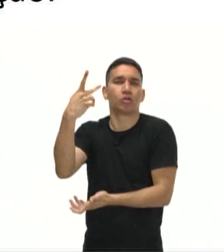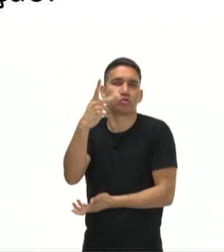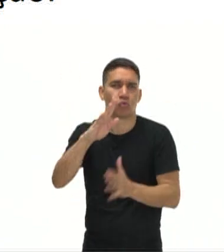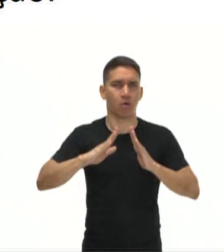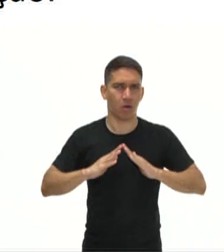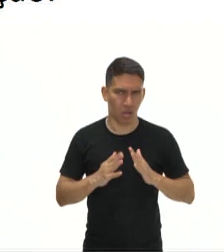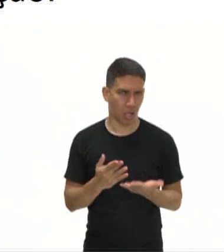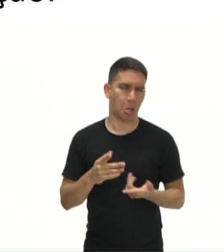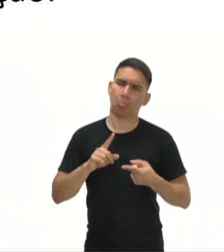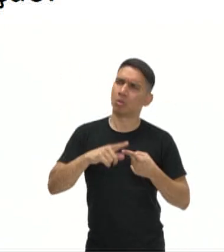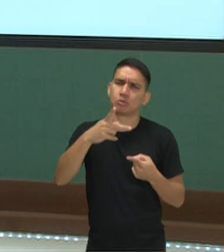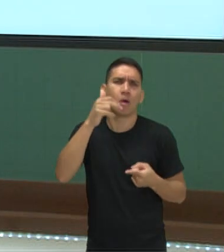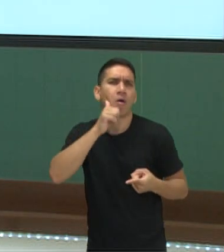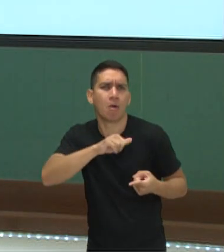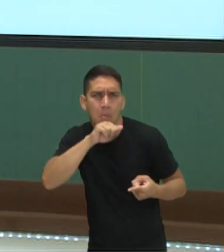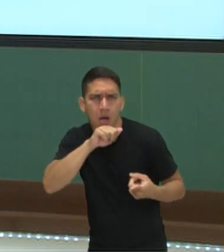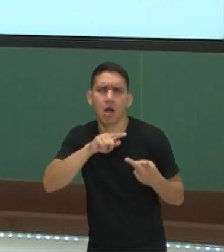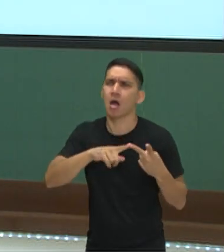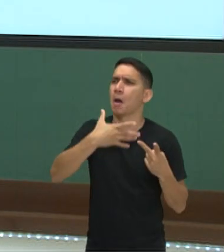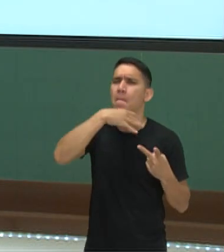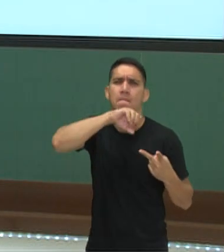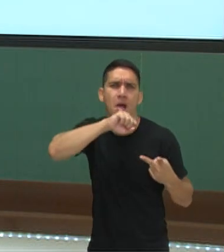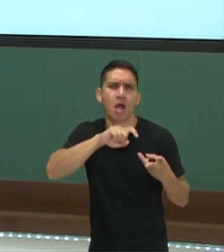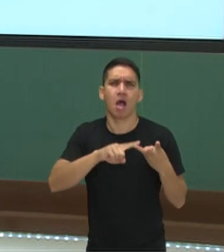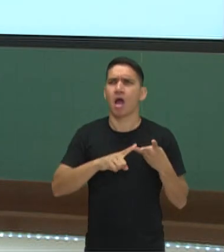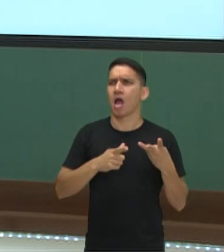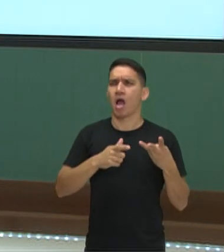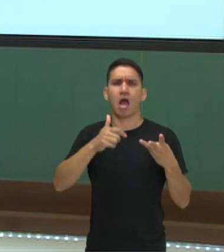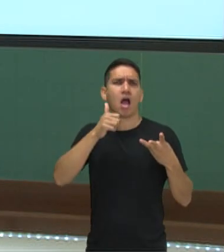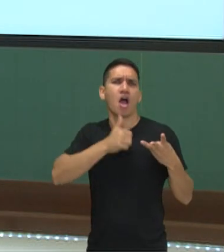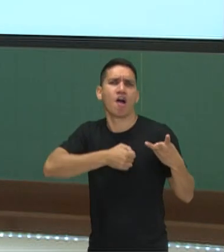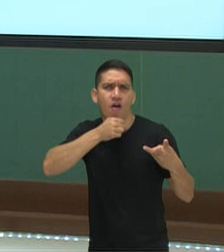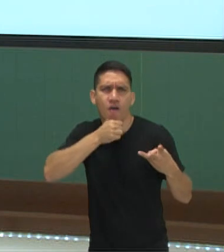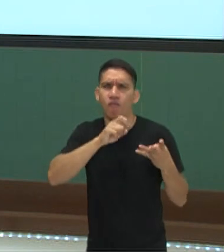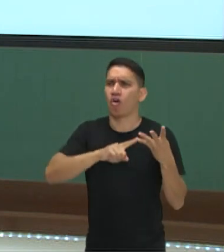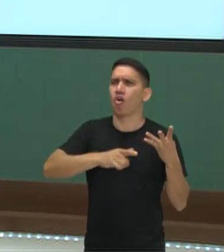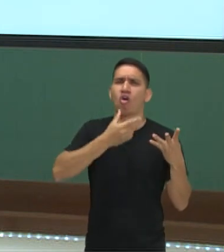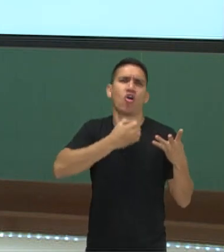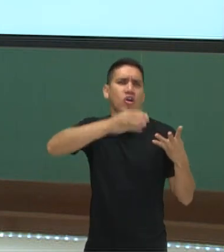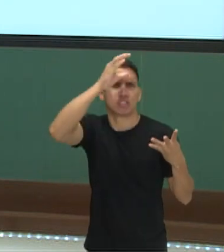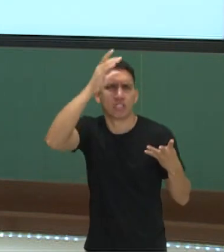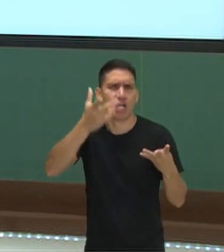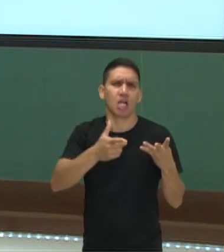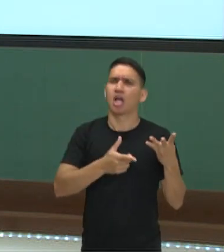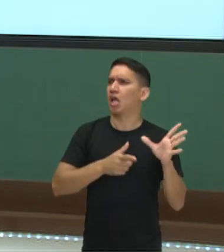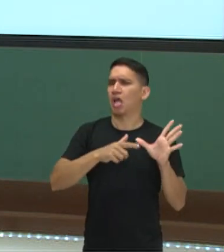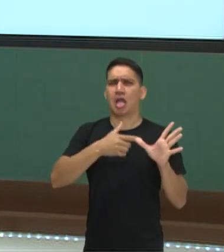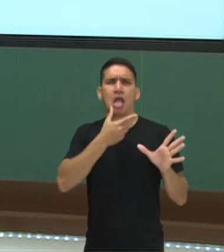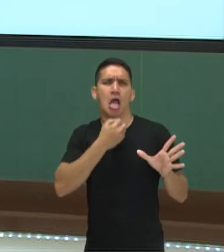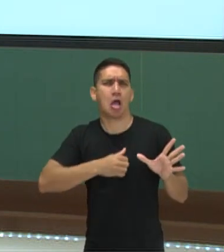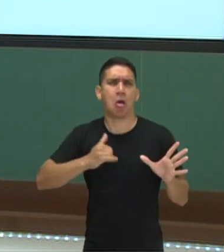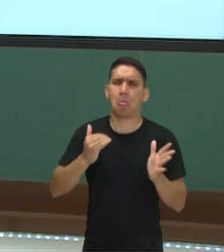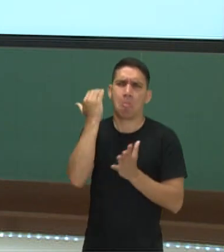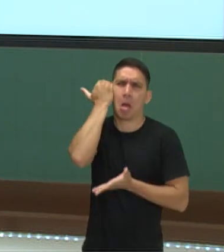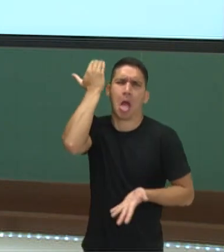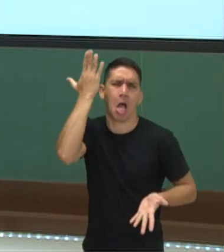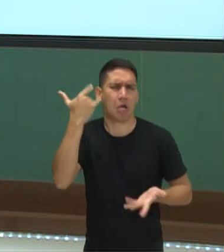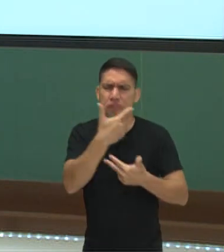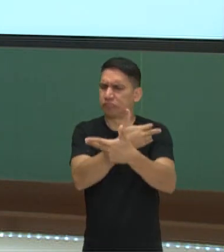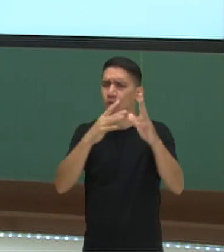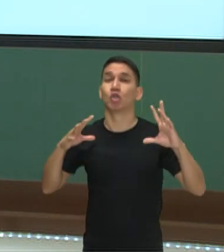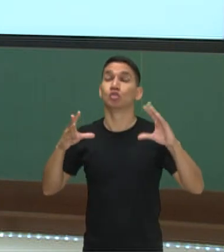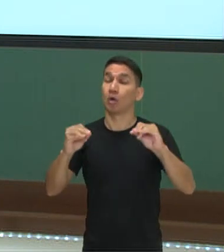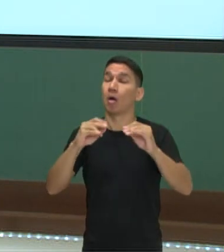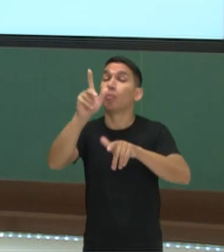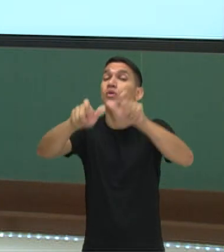sua mãe, o seu pai, a avó, a madrasta, o tio, o irmãozão, a irmãzona,